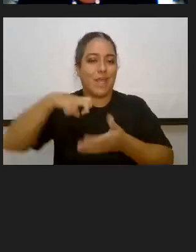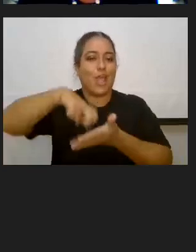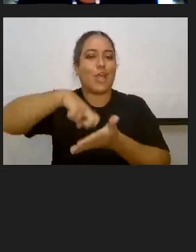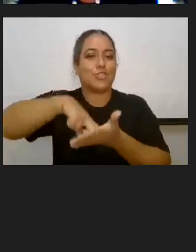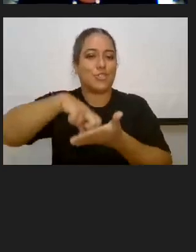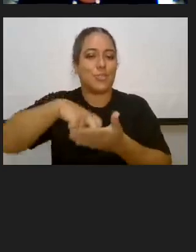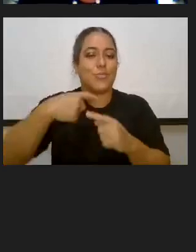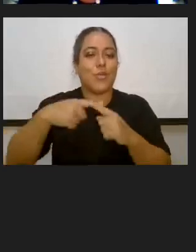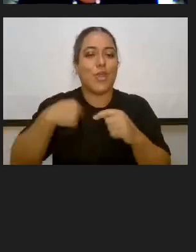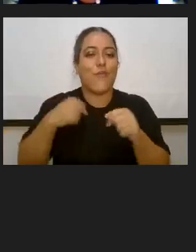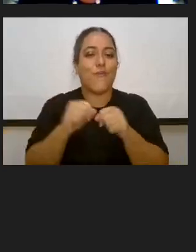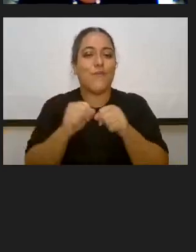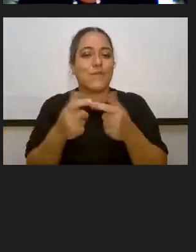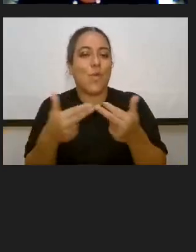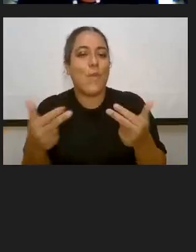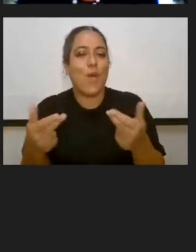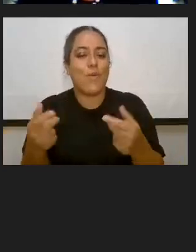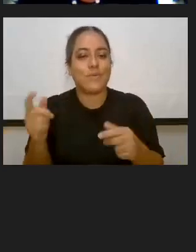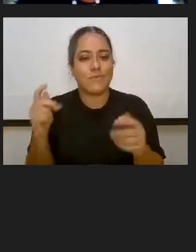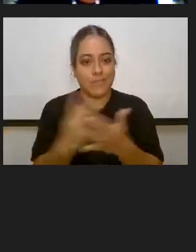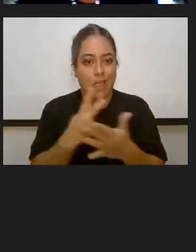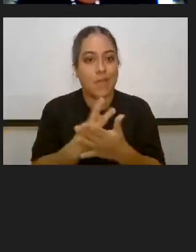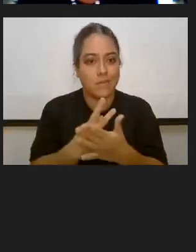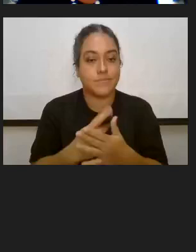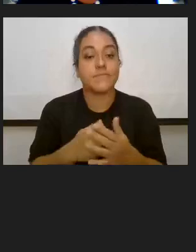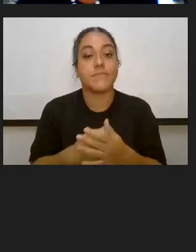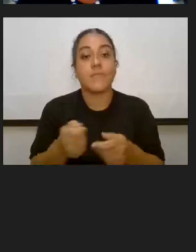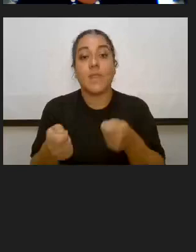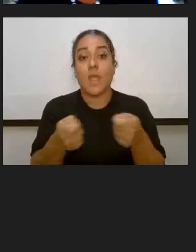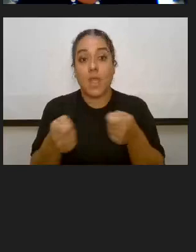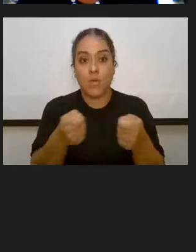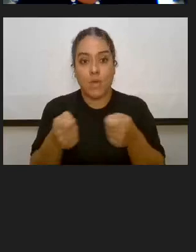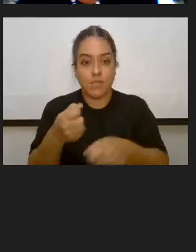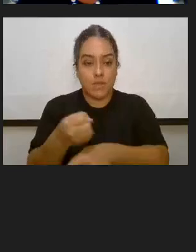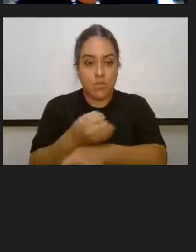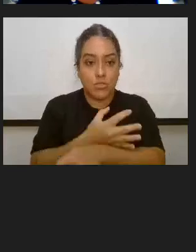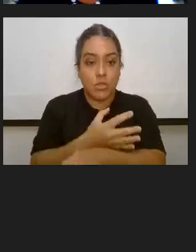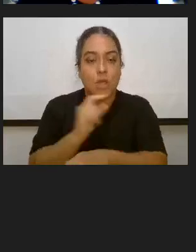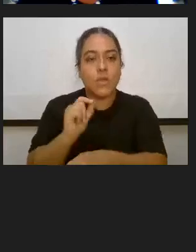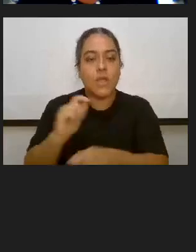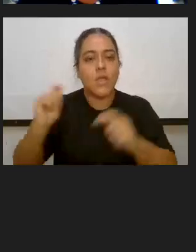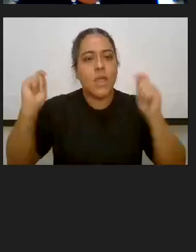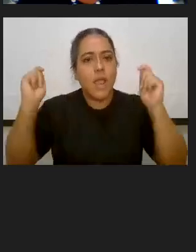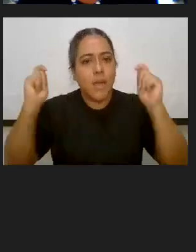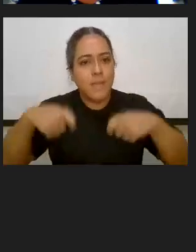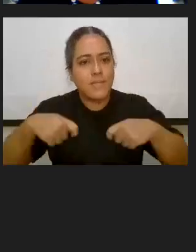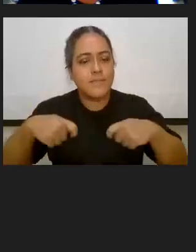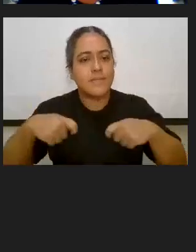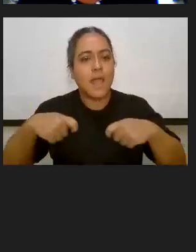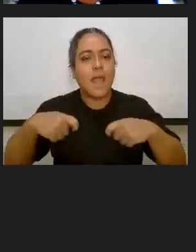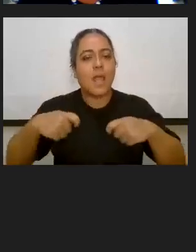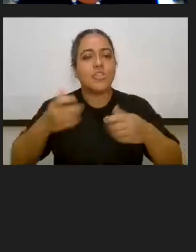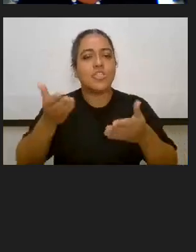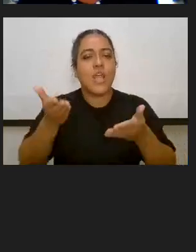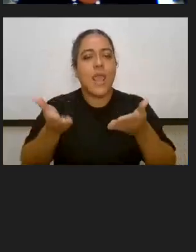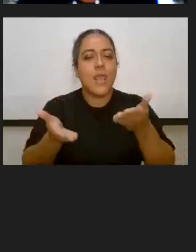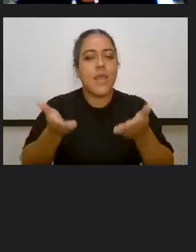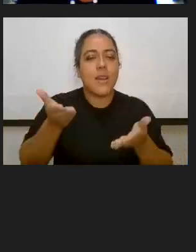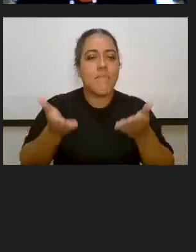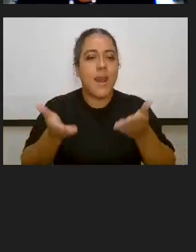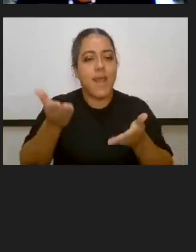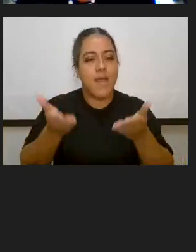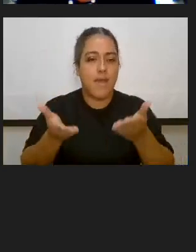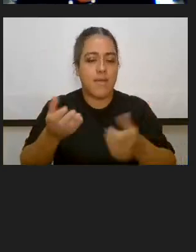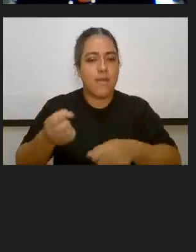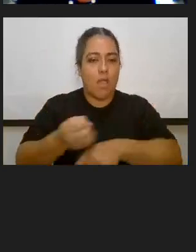Regulação emocional. Se é uma capacidade de equilibrar essas emoções sem